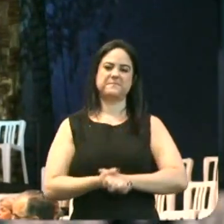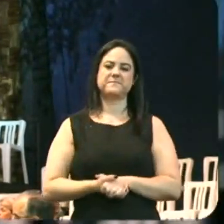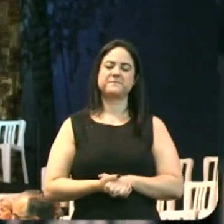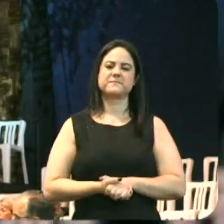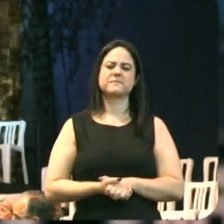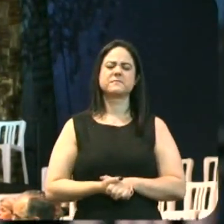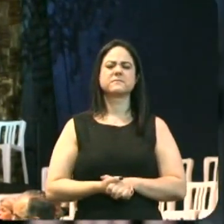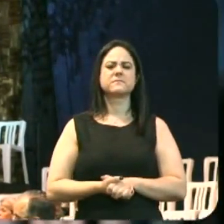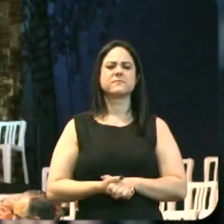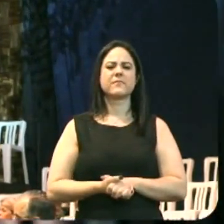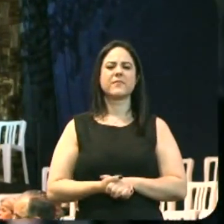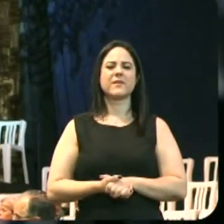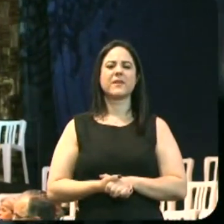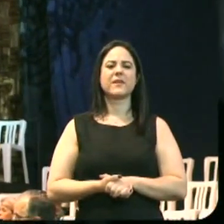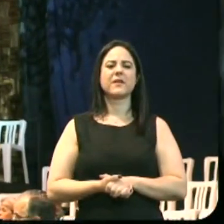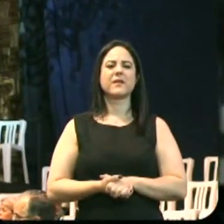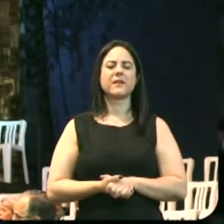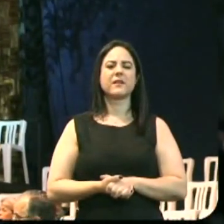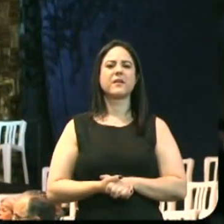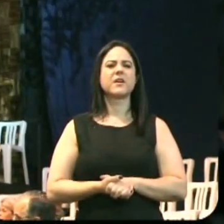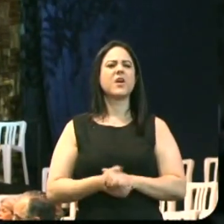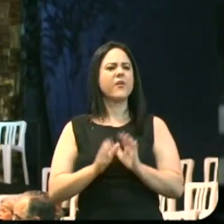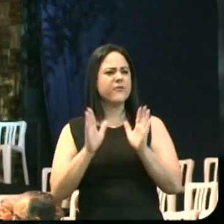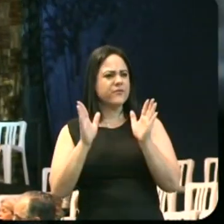Você já pegou um atalho ruim?